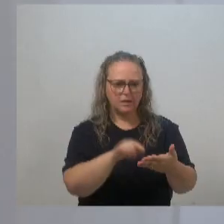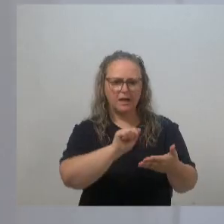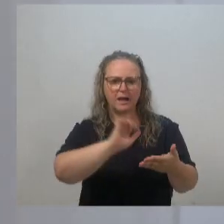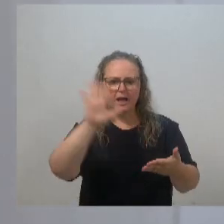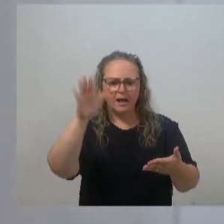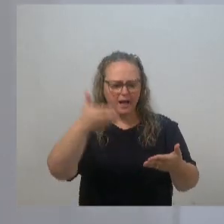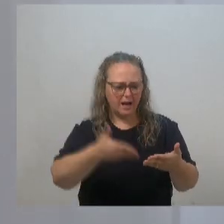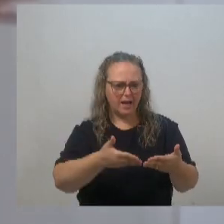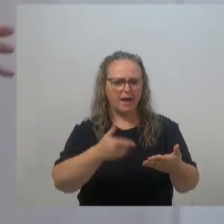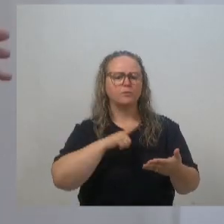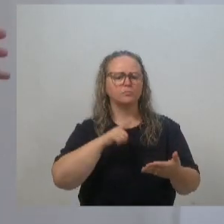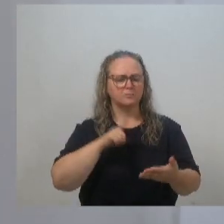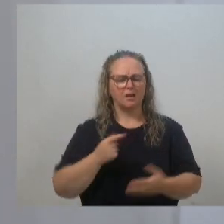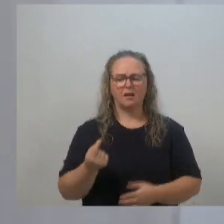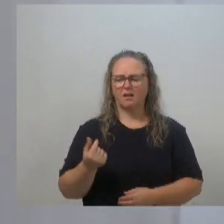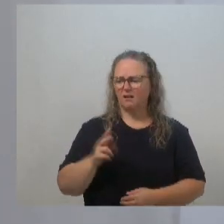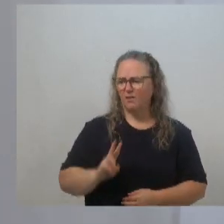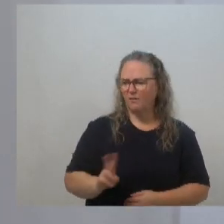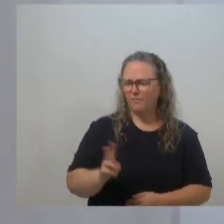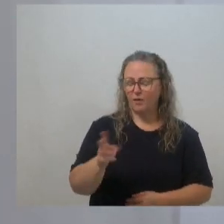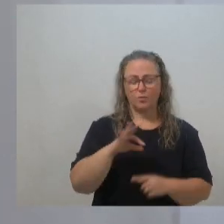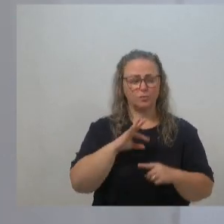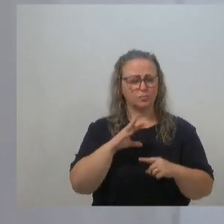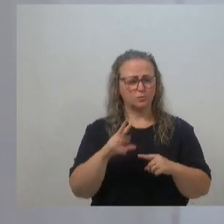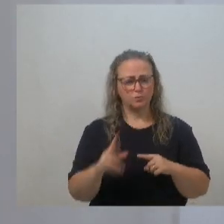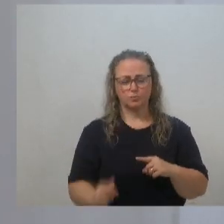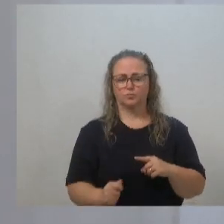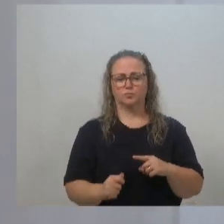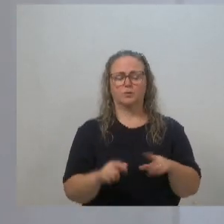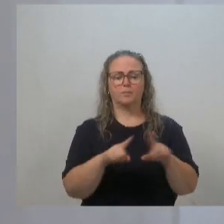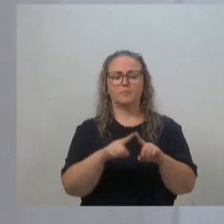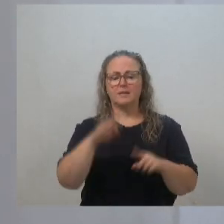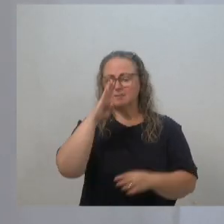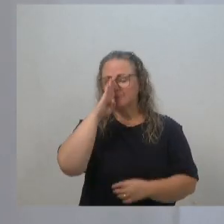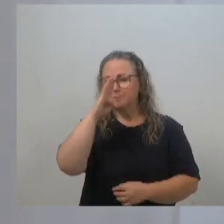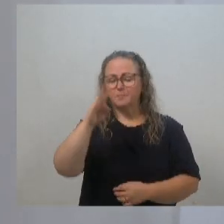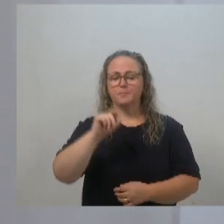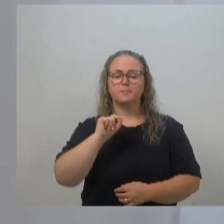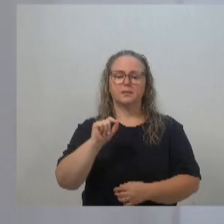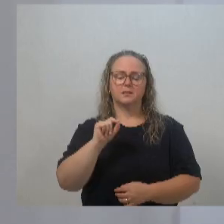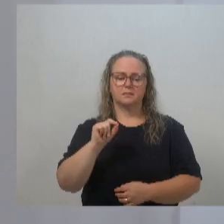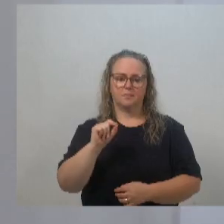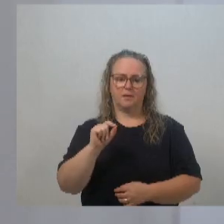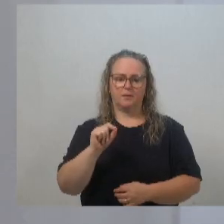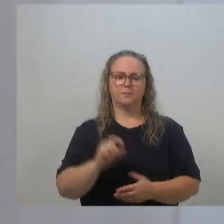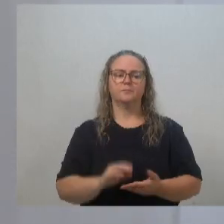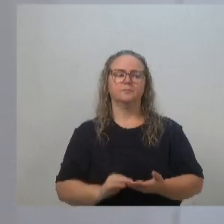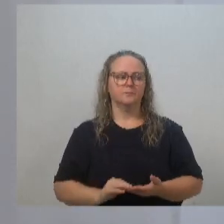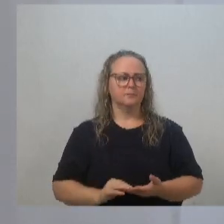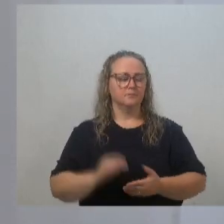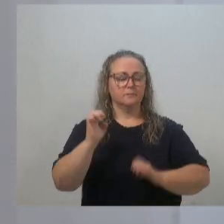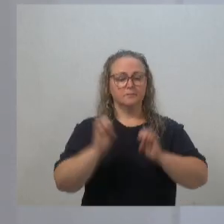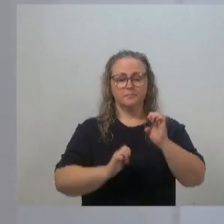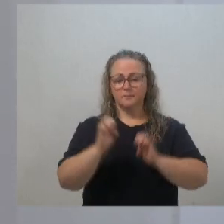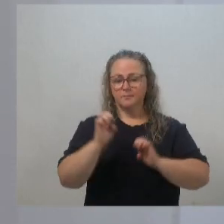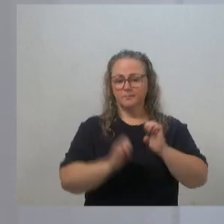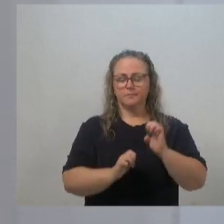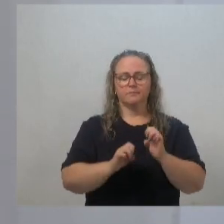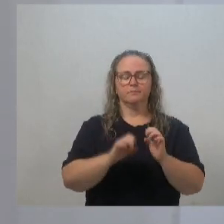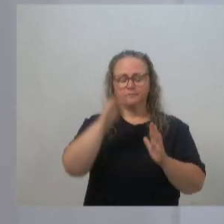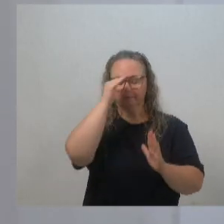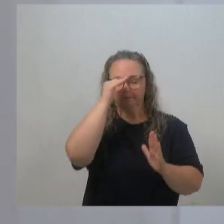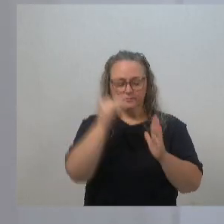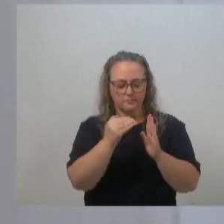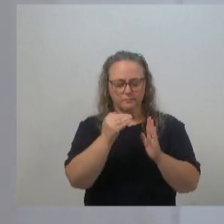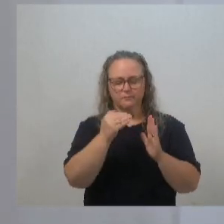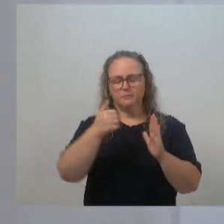filtro, enfim, outros problemas que vieram. A gente não pode esquecer do principal. O principal é que a empresa não cumpriu com o contrato e